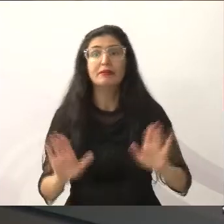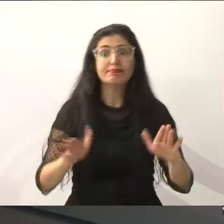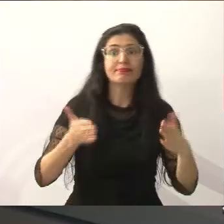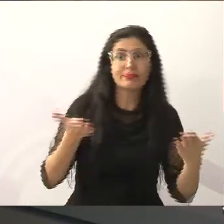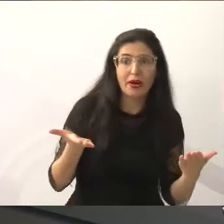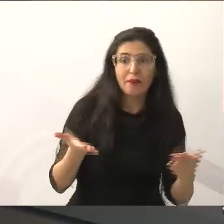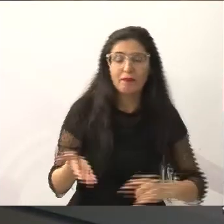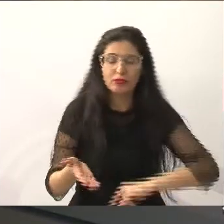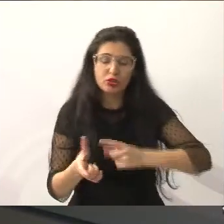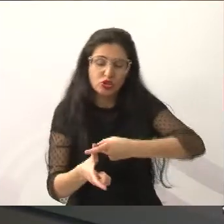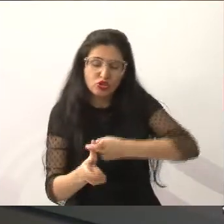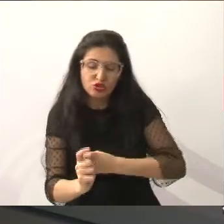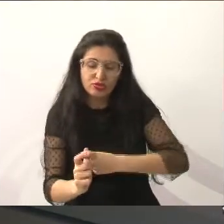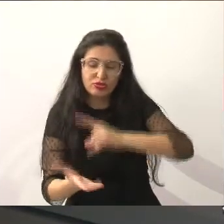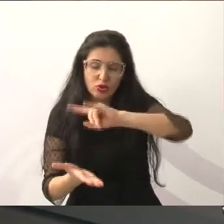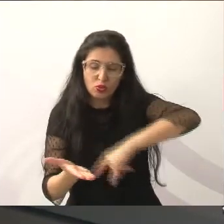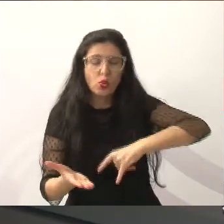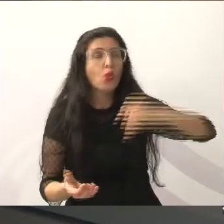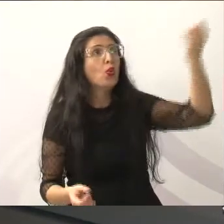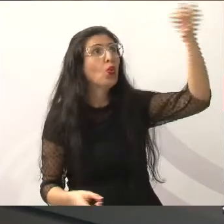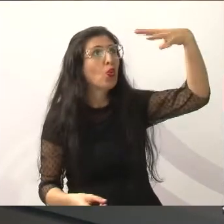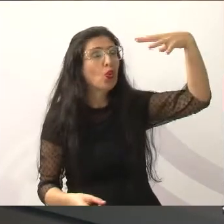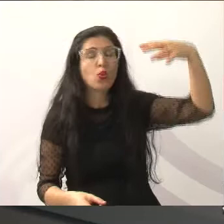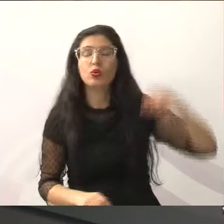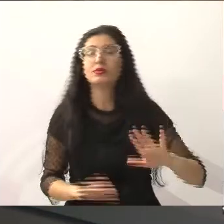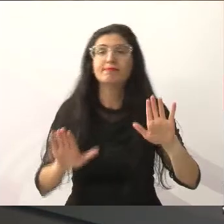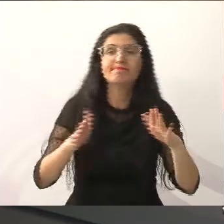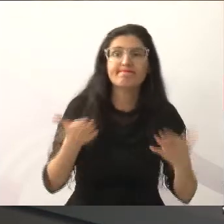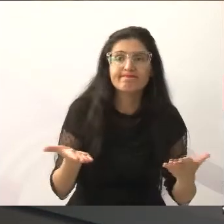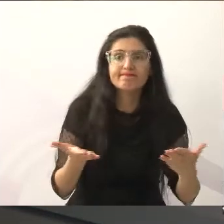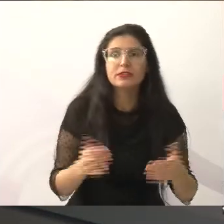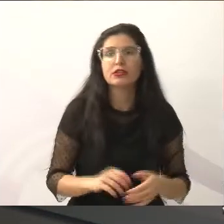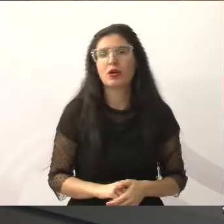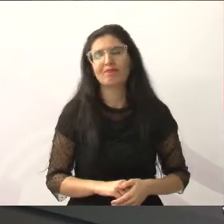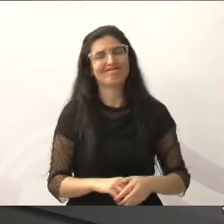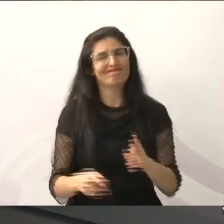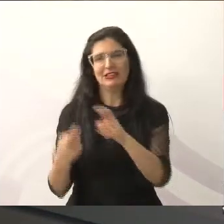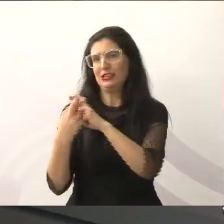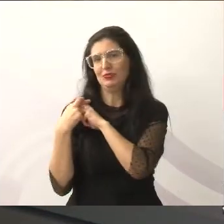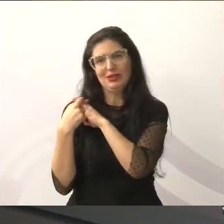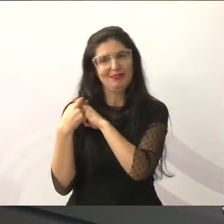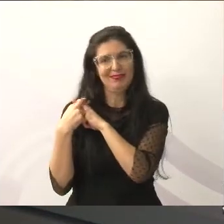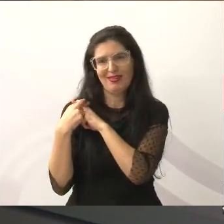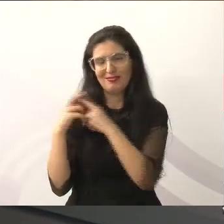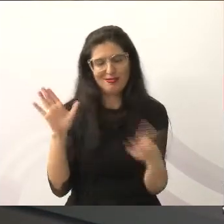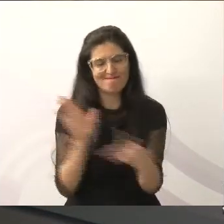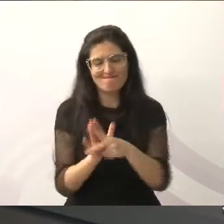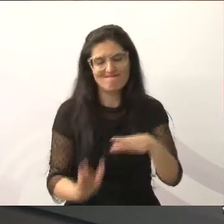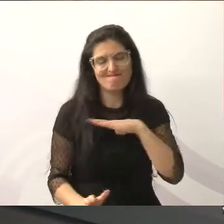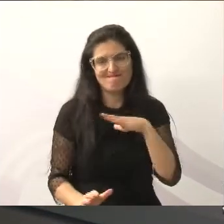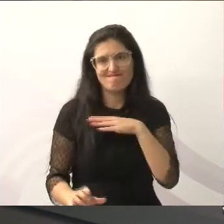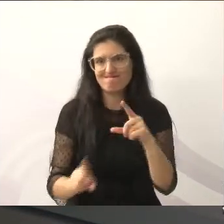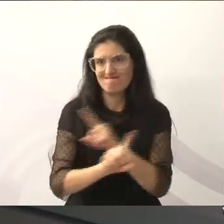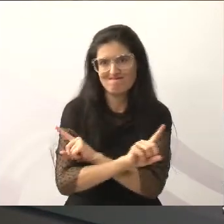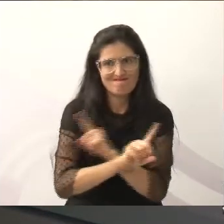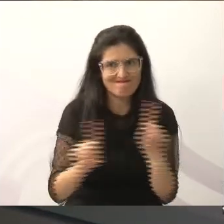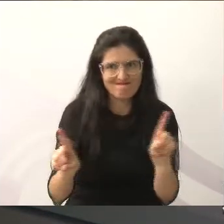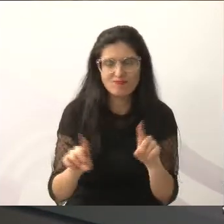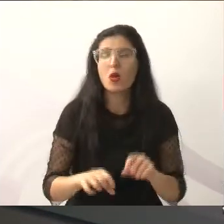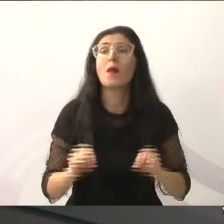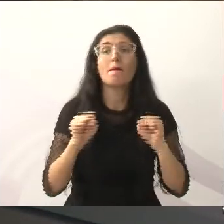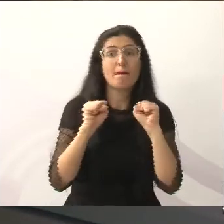luz, infelizmente, ela foge um pouco da responsabilidade do município. Não é o município. O município pode, sim, fazer o que